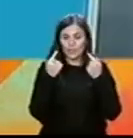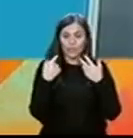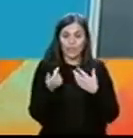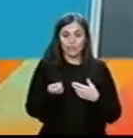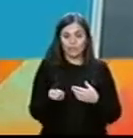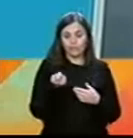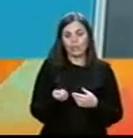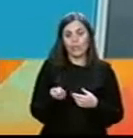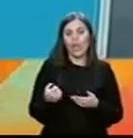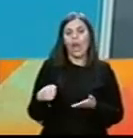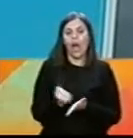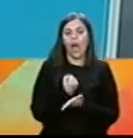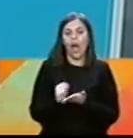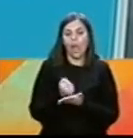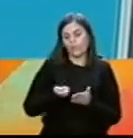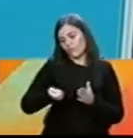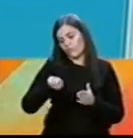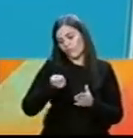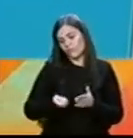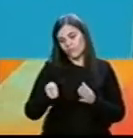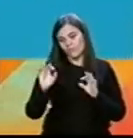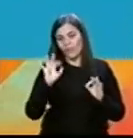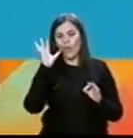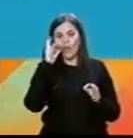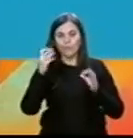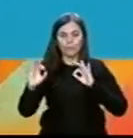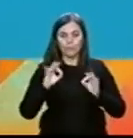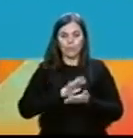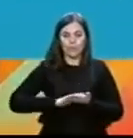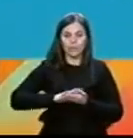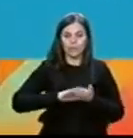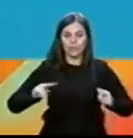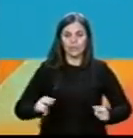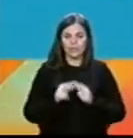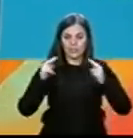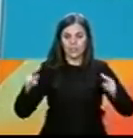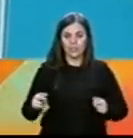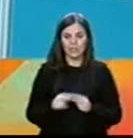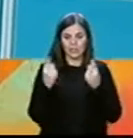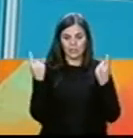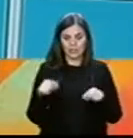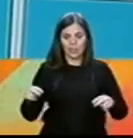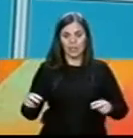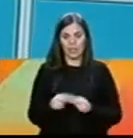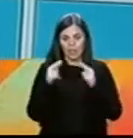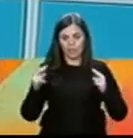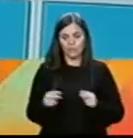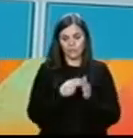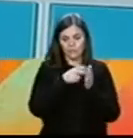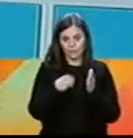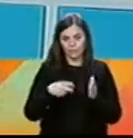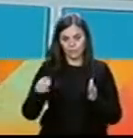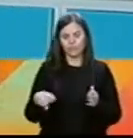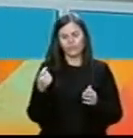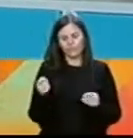e o alhinho vão ganhando vida, eu vou preparar aqui a base da nossa salada. Uh-huh. Temos aí, a alface. É? Exatamente. É um